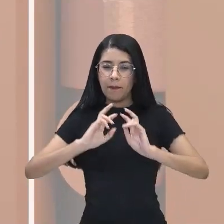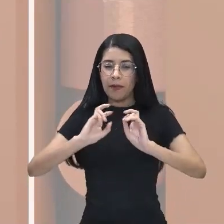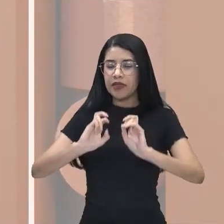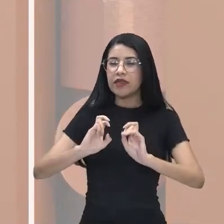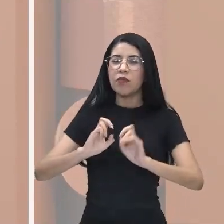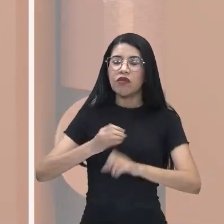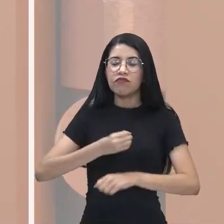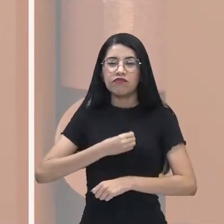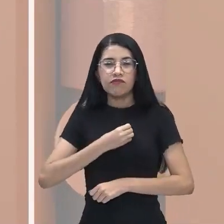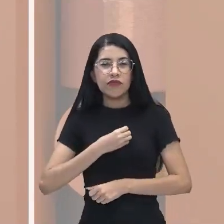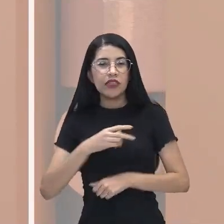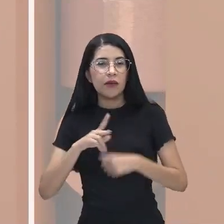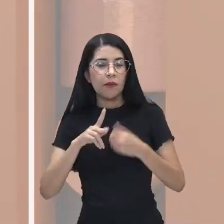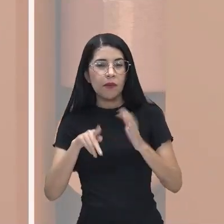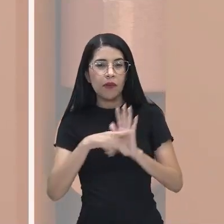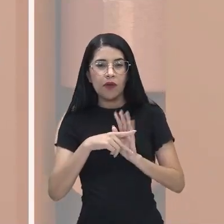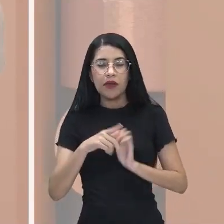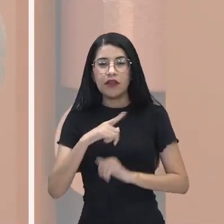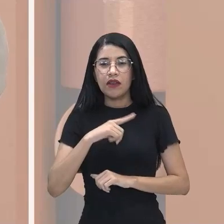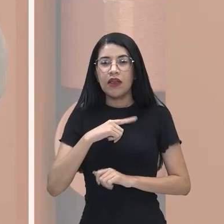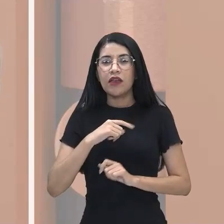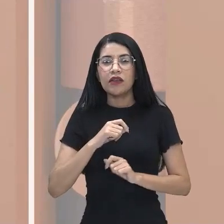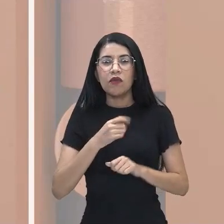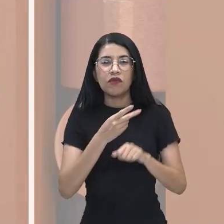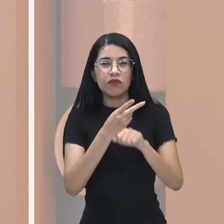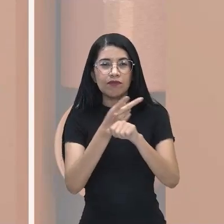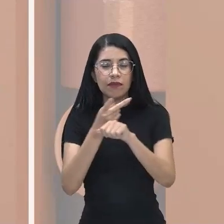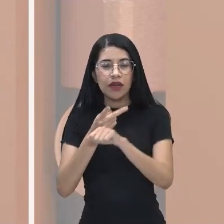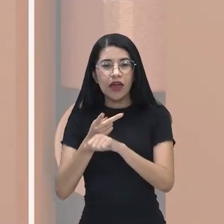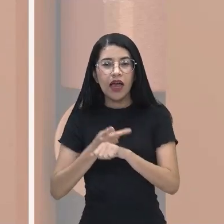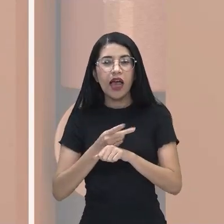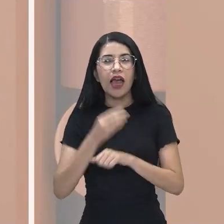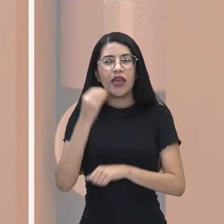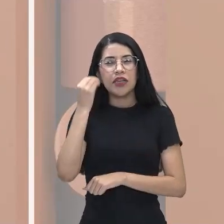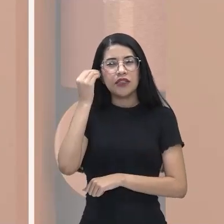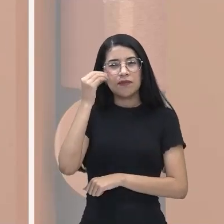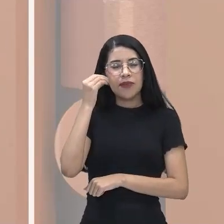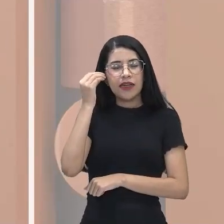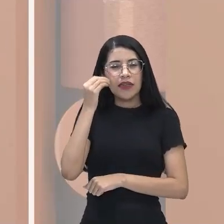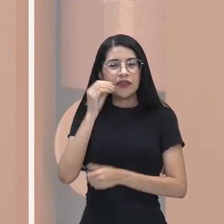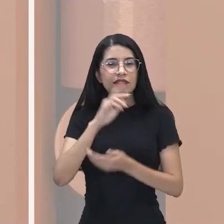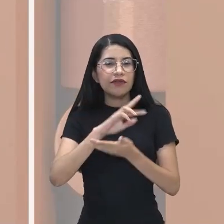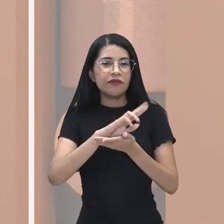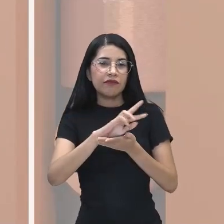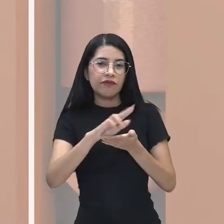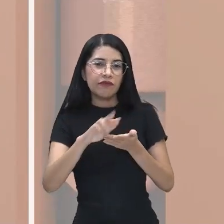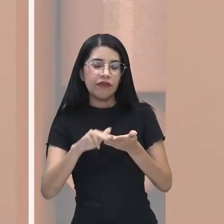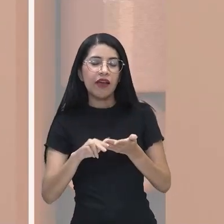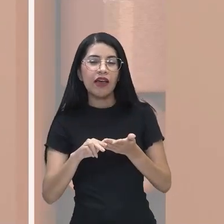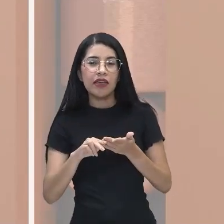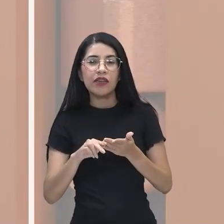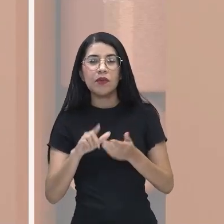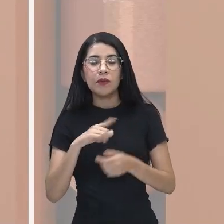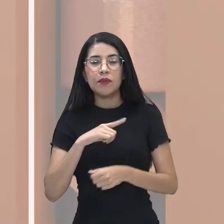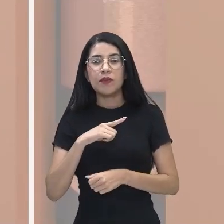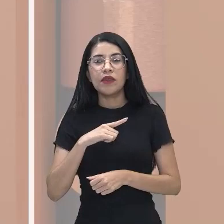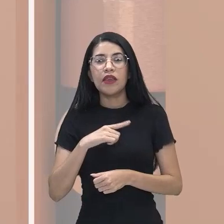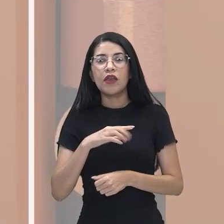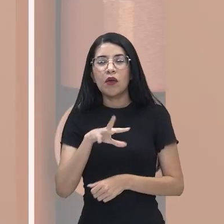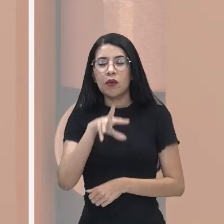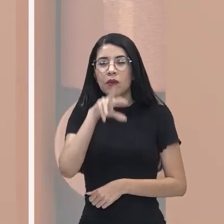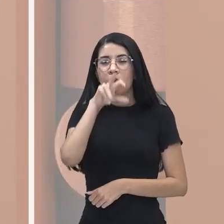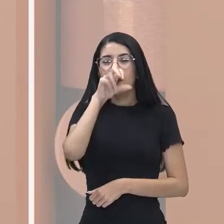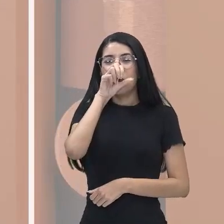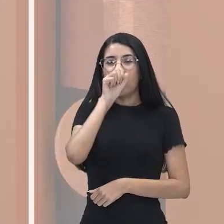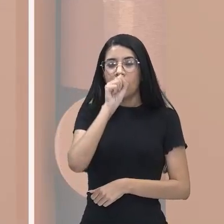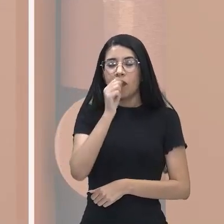existir, é que eu vou, através daquilo que eu vejo, que eu sinto, né? Que eu cheiro,